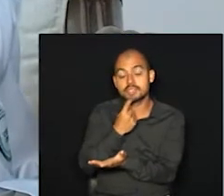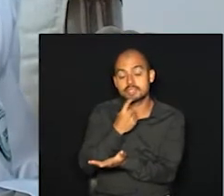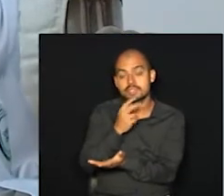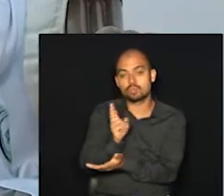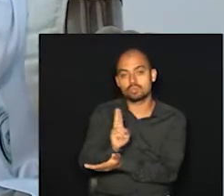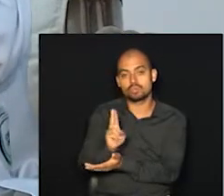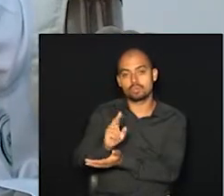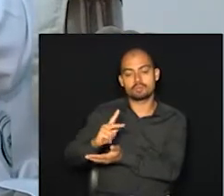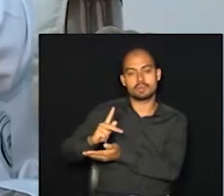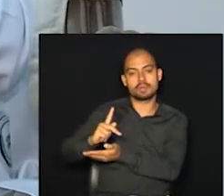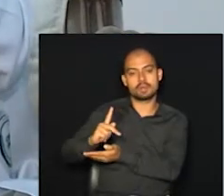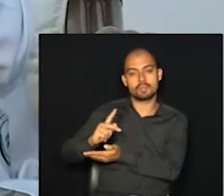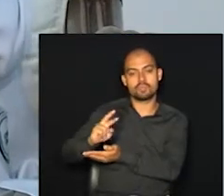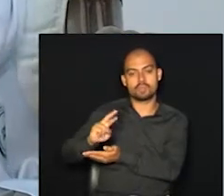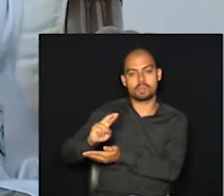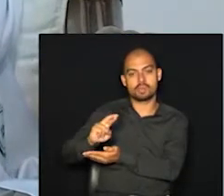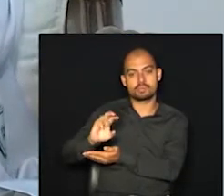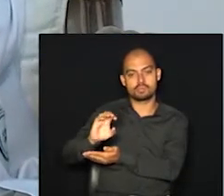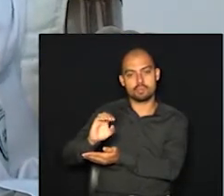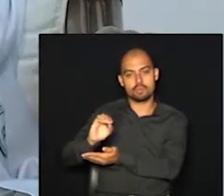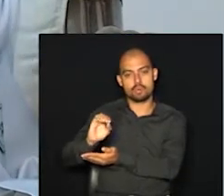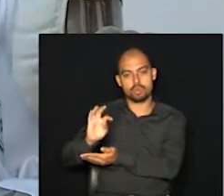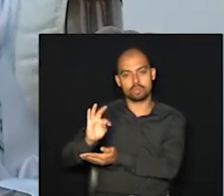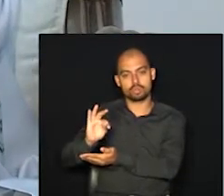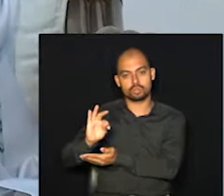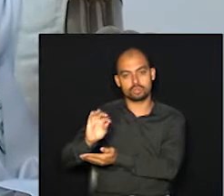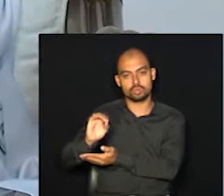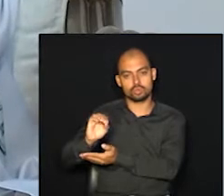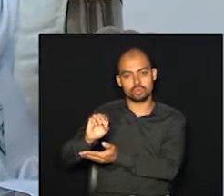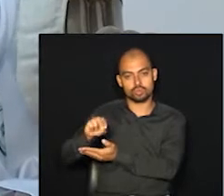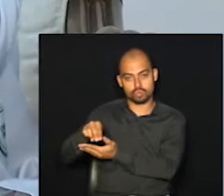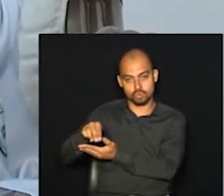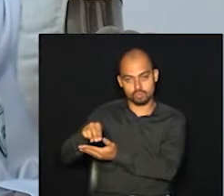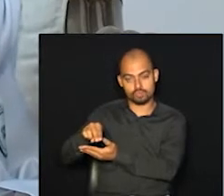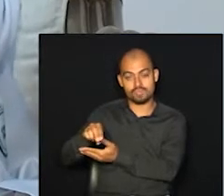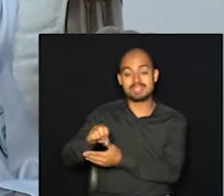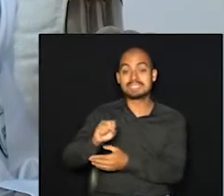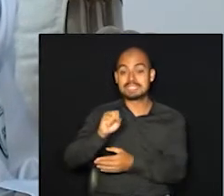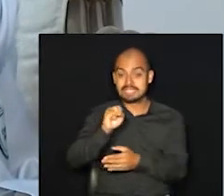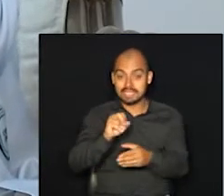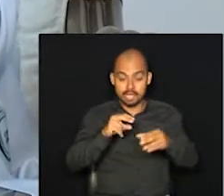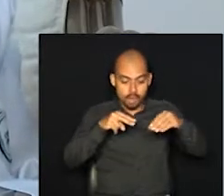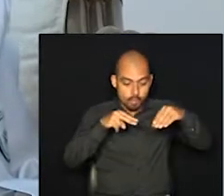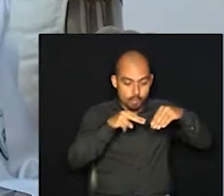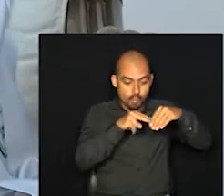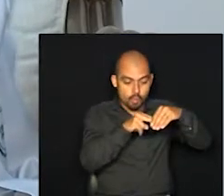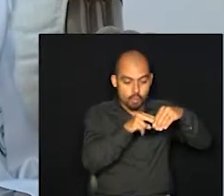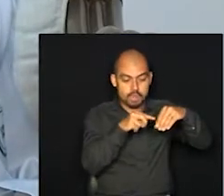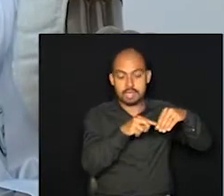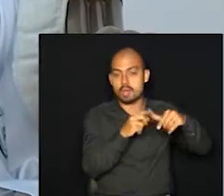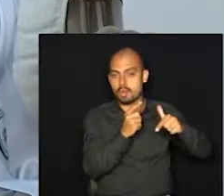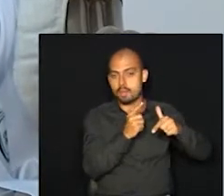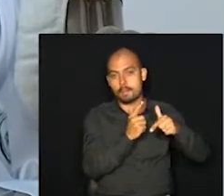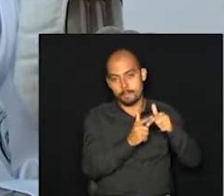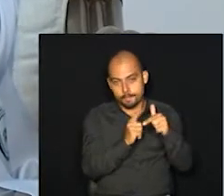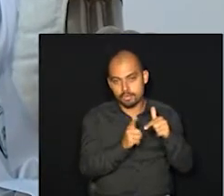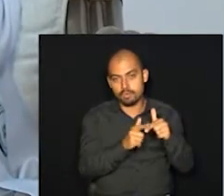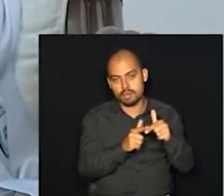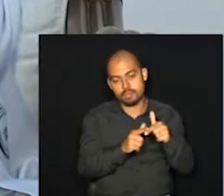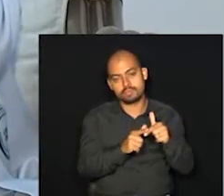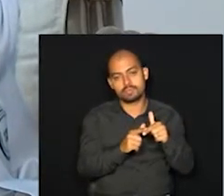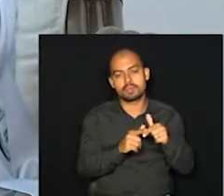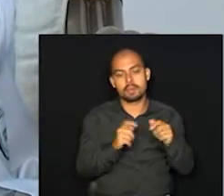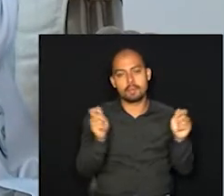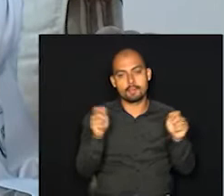se essa ressonância magnética vier com comprometimento, ele já fica para fazer a biópsia.